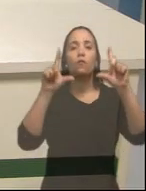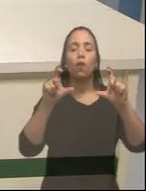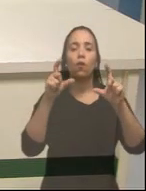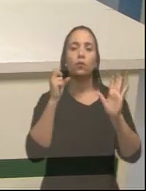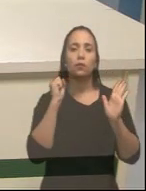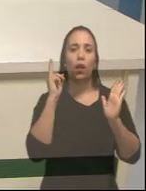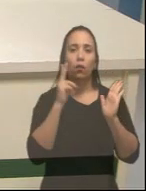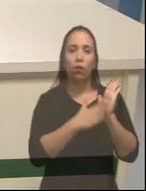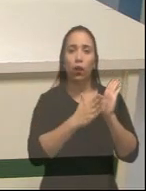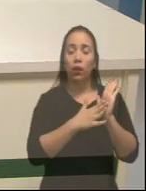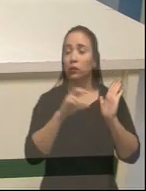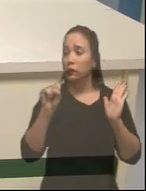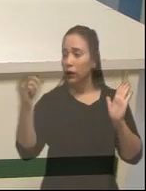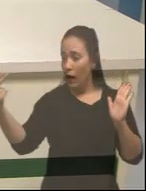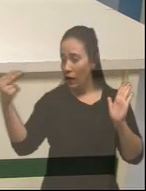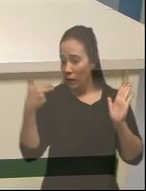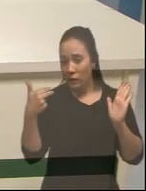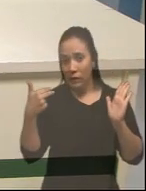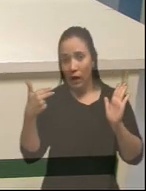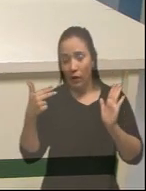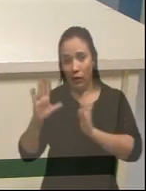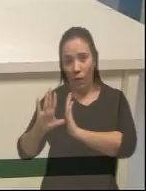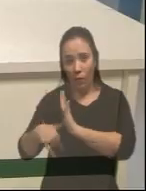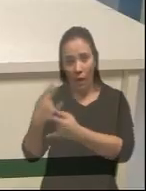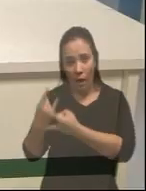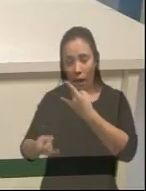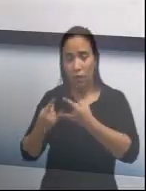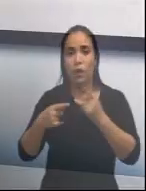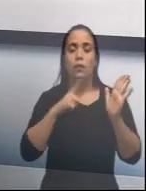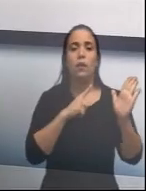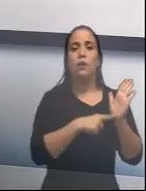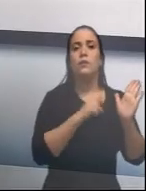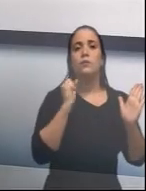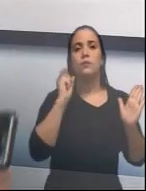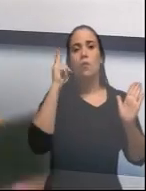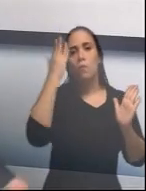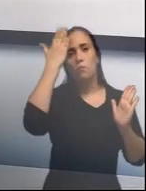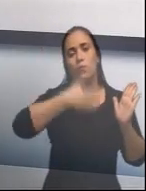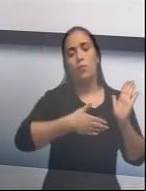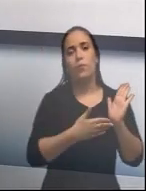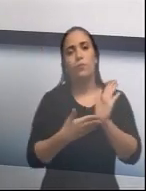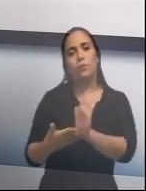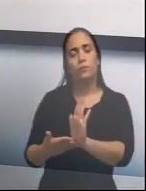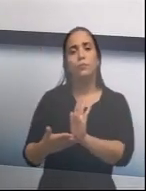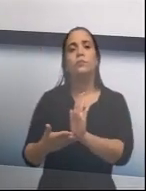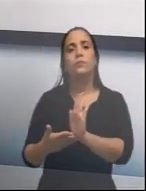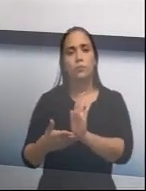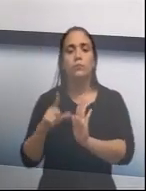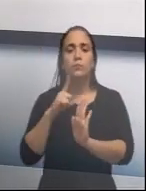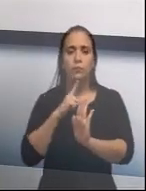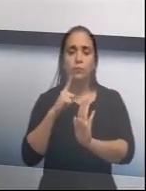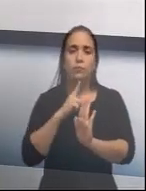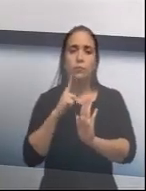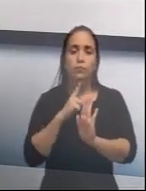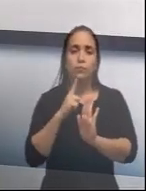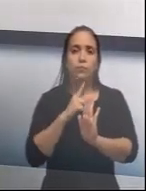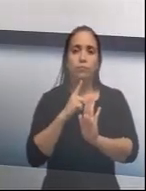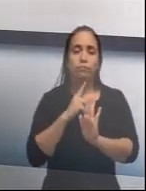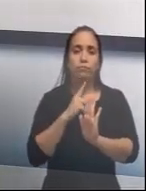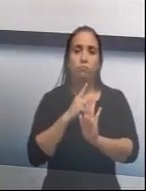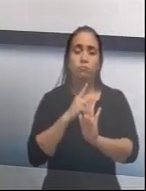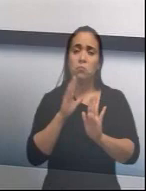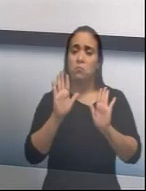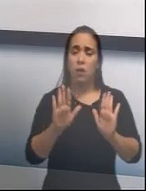celular, para casos como esse. Que a pessoa for assaltada, levar a carteira, e que ele tiver o celular, a pessoa possa mostrar. Mas isso, nada disso